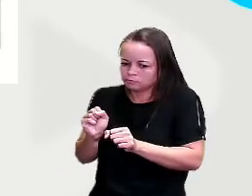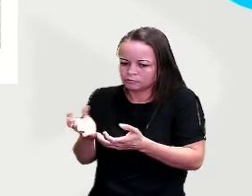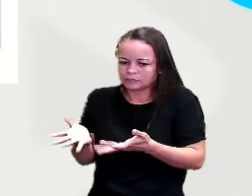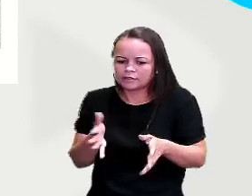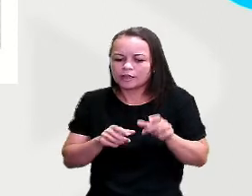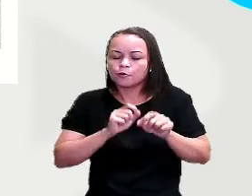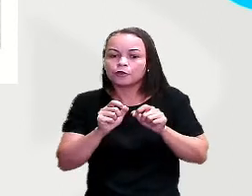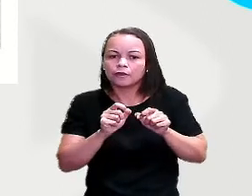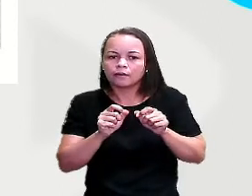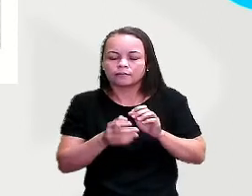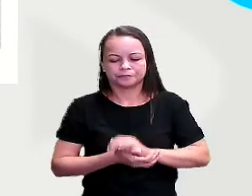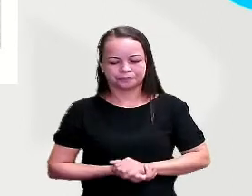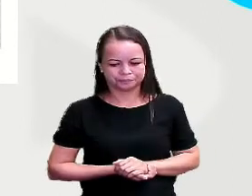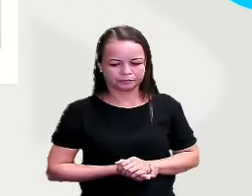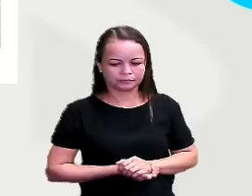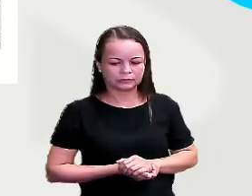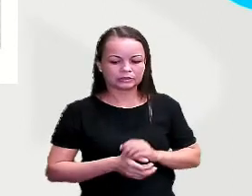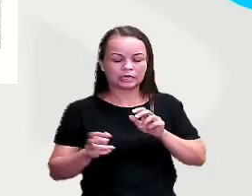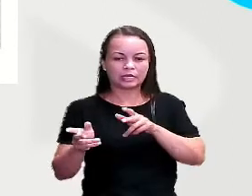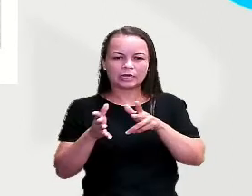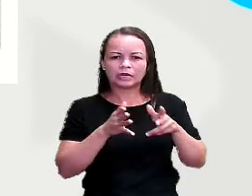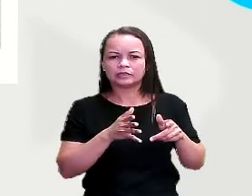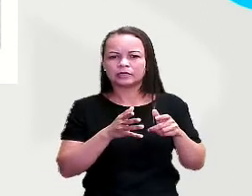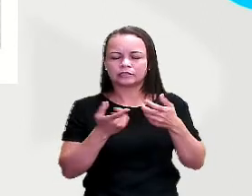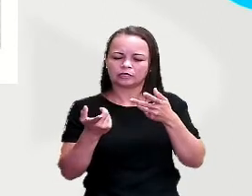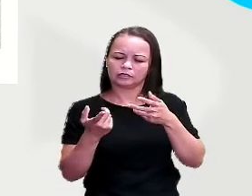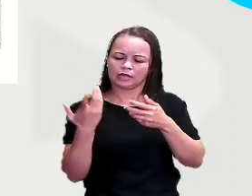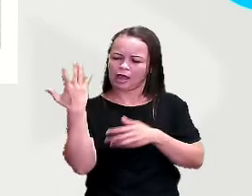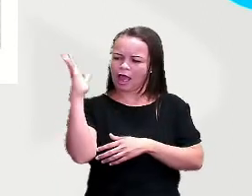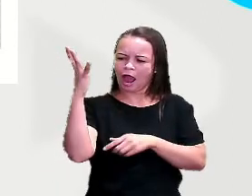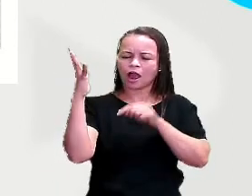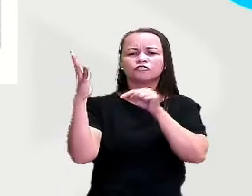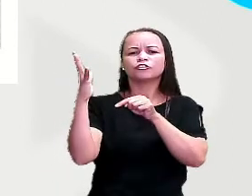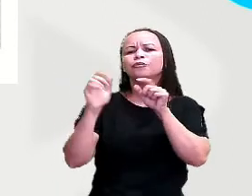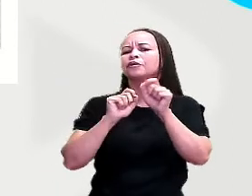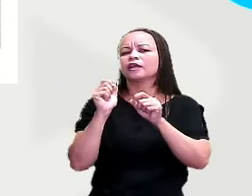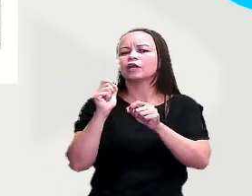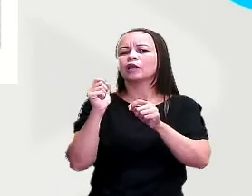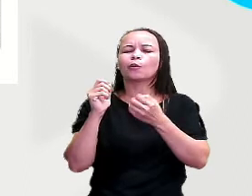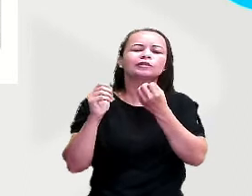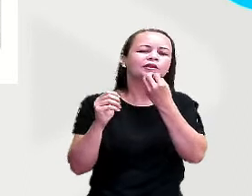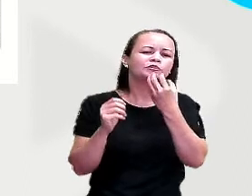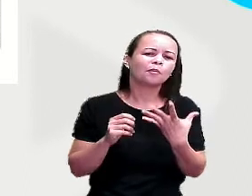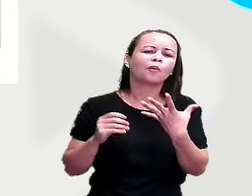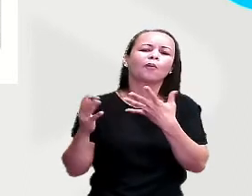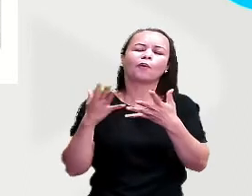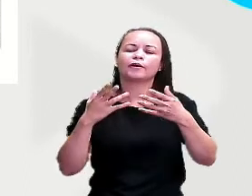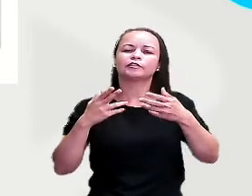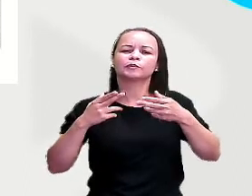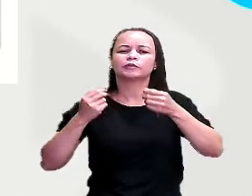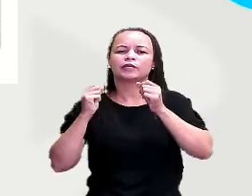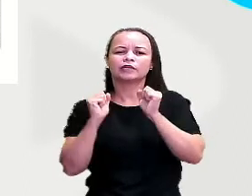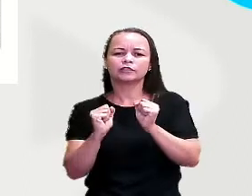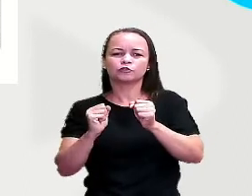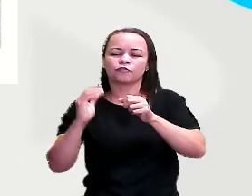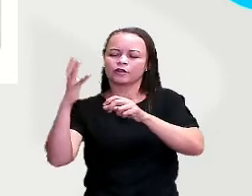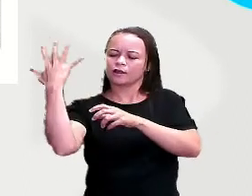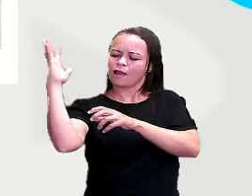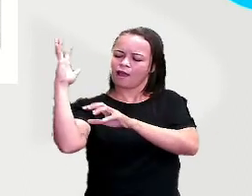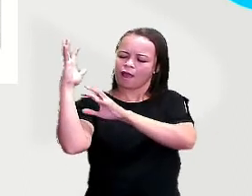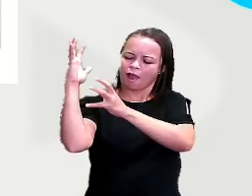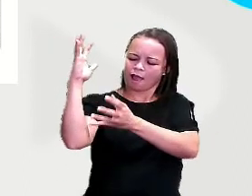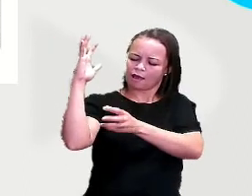vê, a árvore ela traz coisas boas para a gente, né? Podemos descansar, relaxar ali embaixo da sua sombra. Então, se